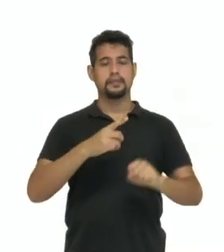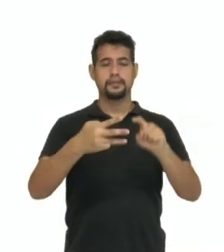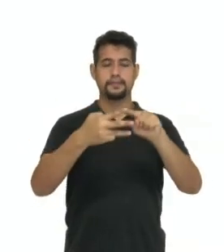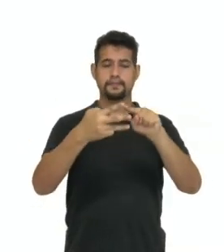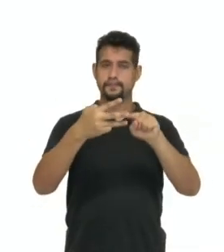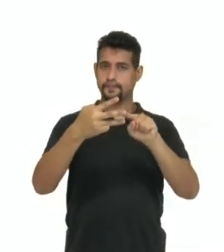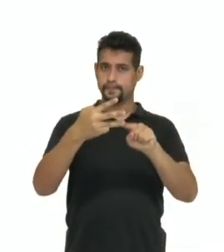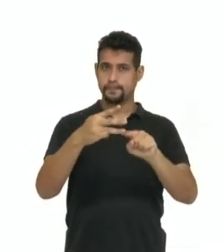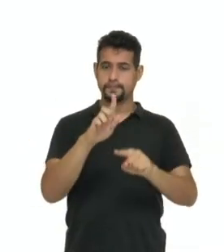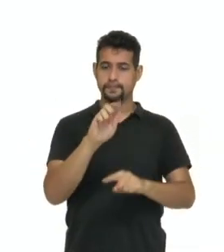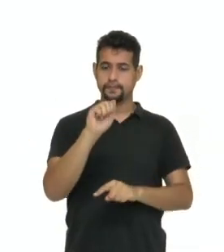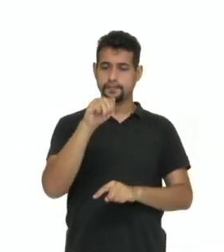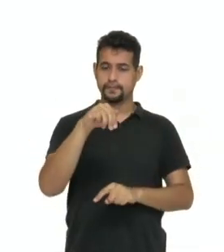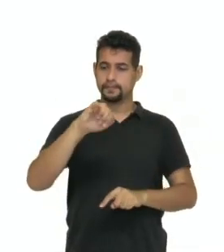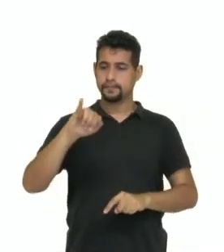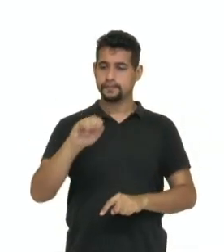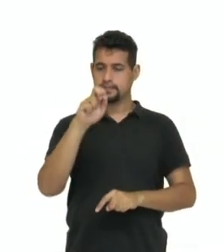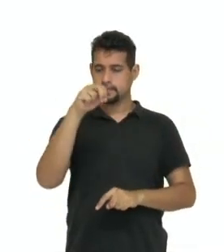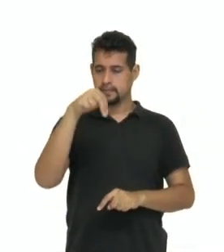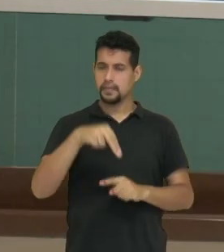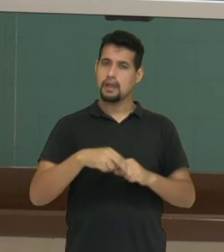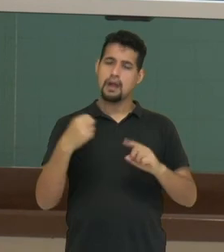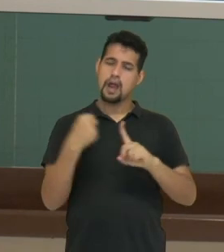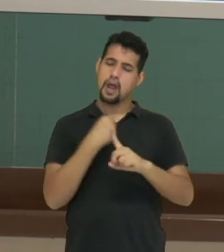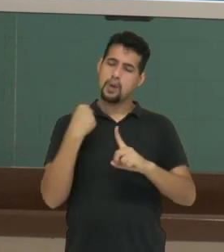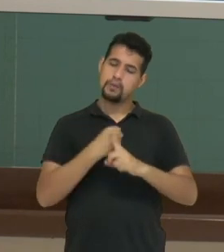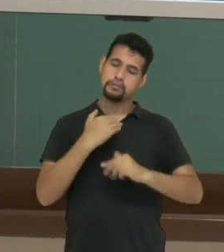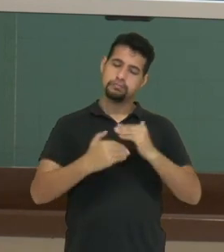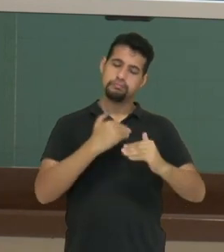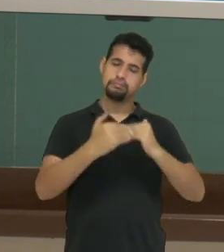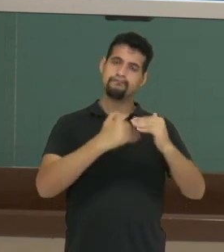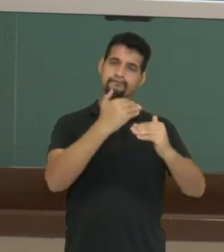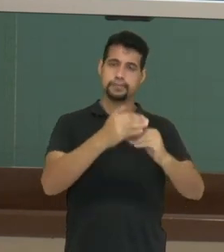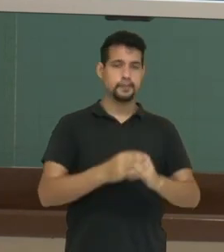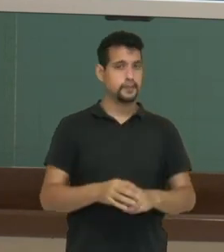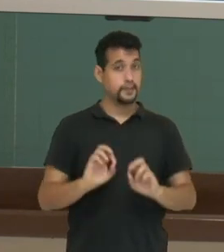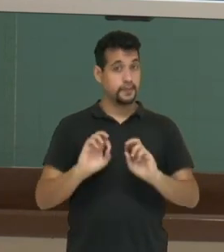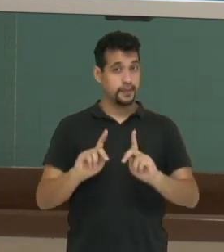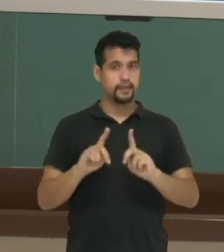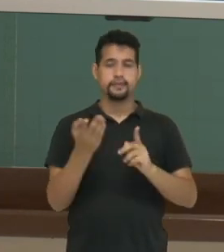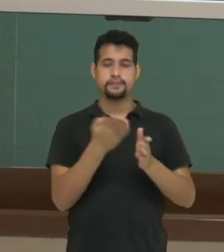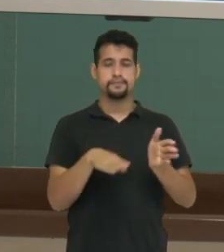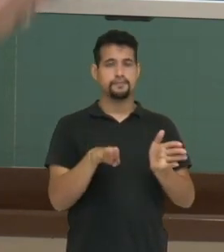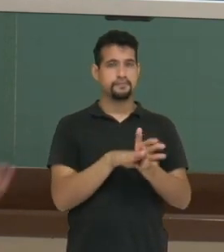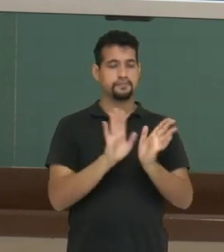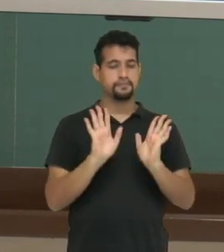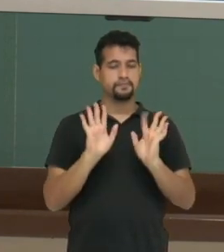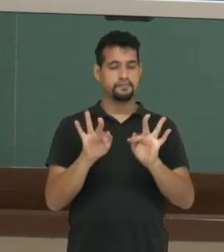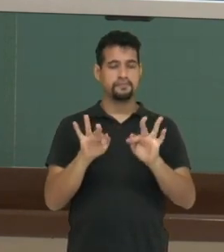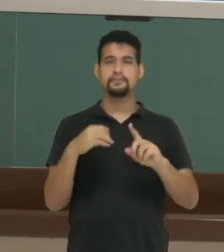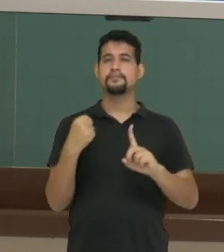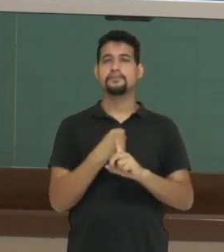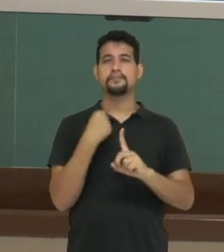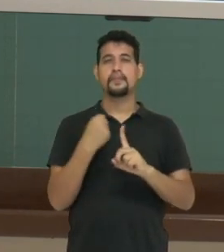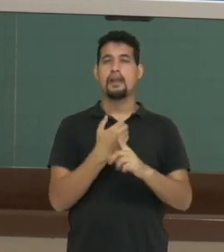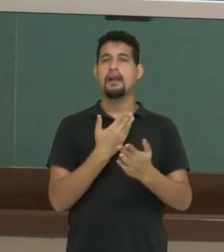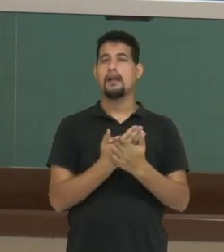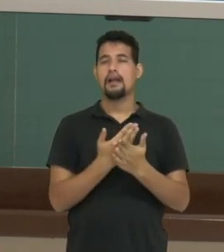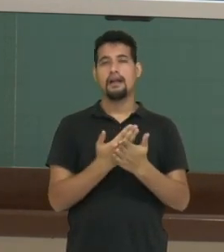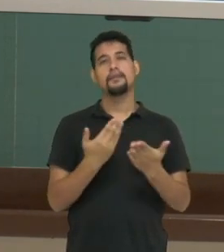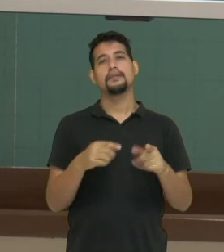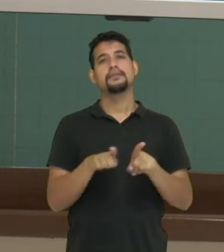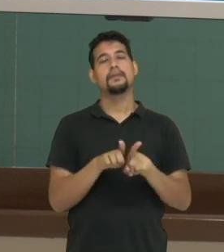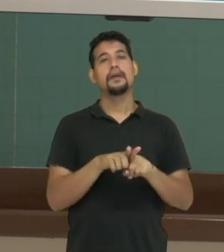3 Genjong no decorrer da luta. Muito bem, chegamos ao final da nossa